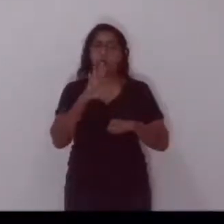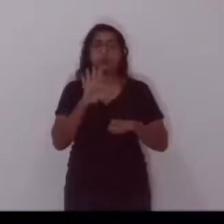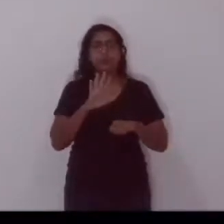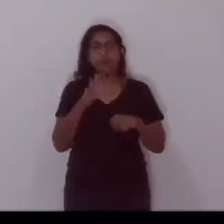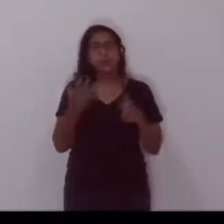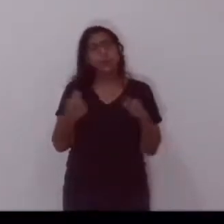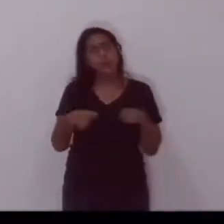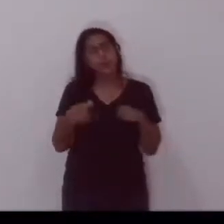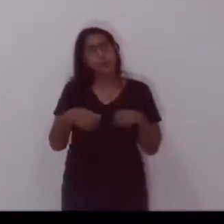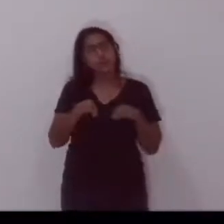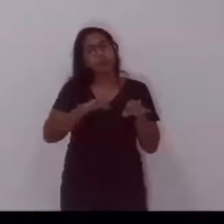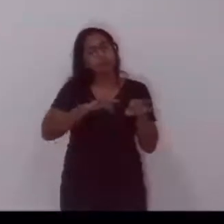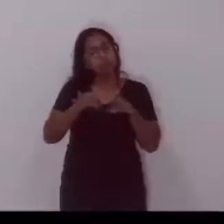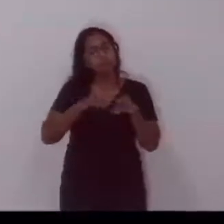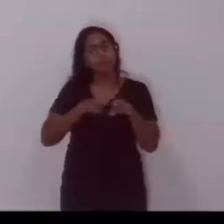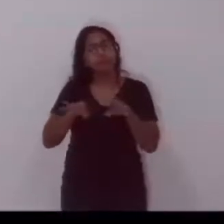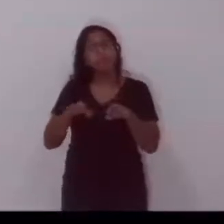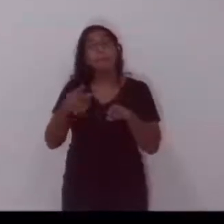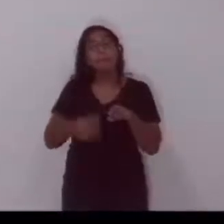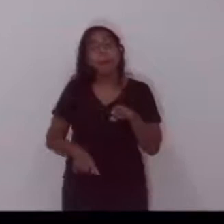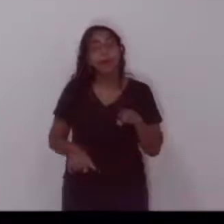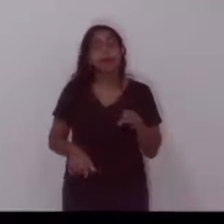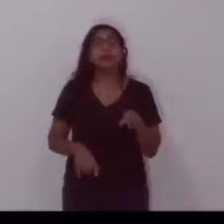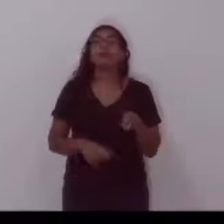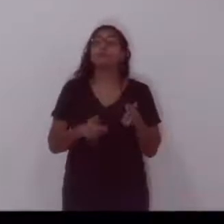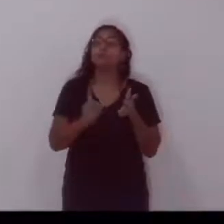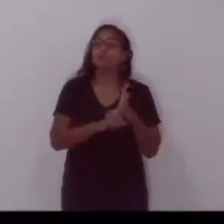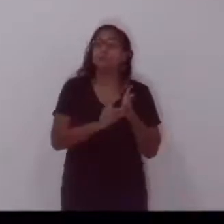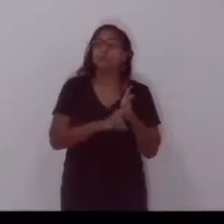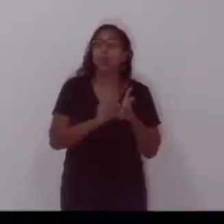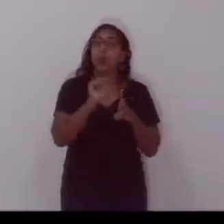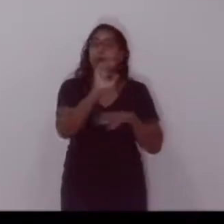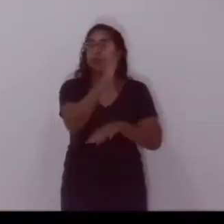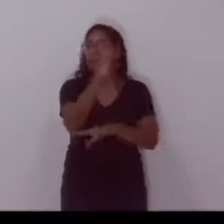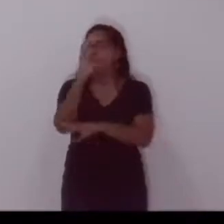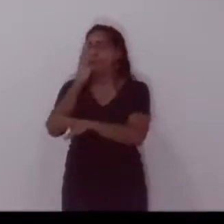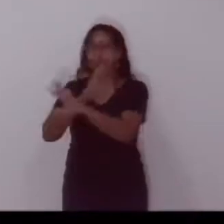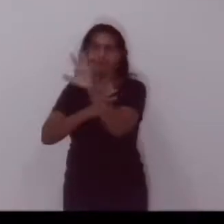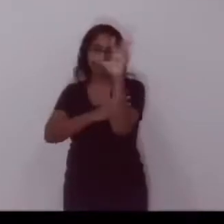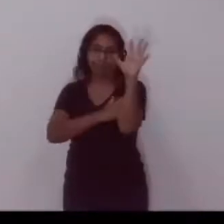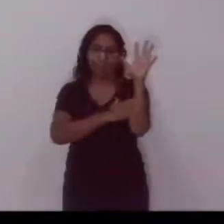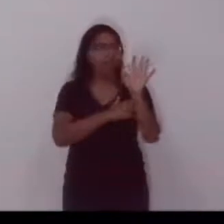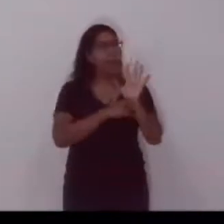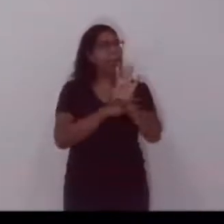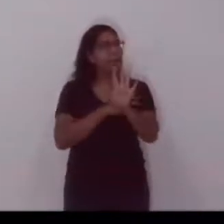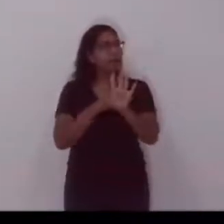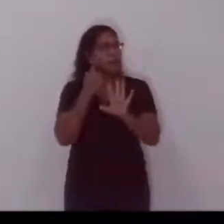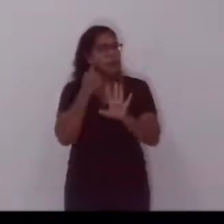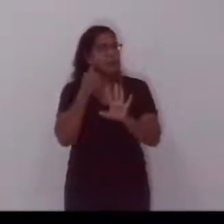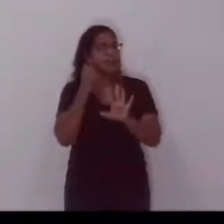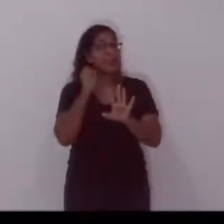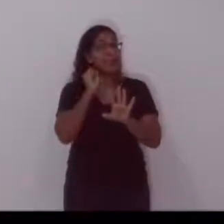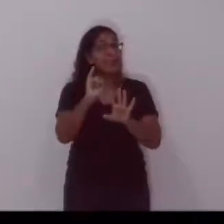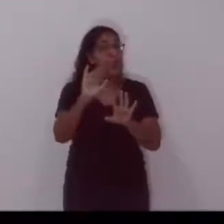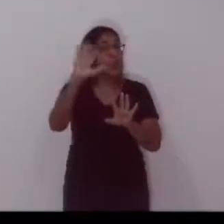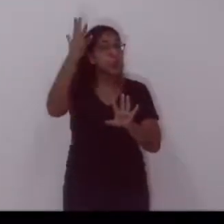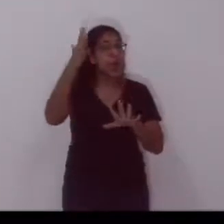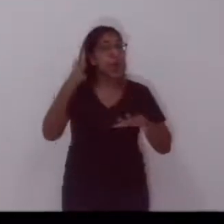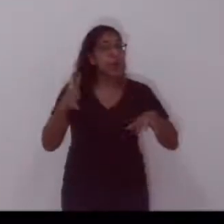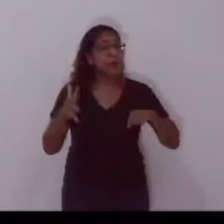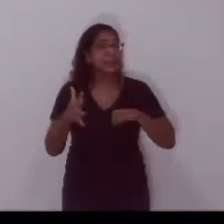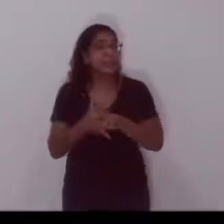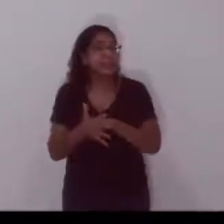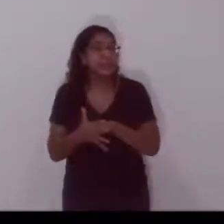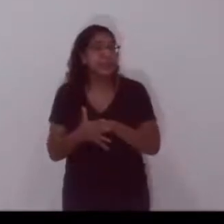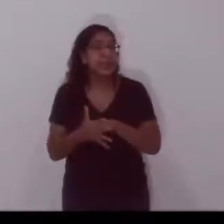terceiro ponto, a questão ambiental. Pode parecer, talvez, superficial, mas quando você provoca um acidente, ou você tem uma via